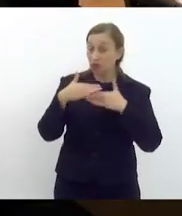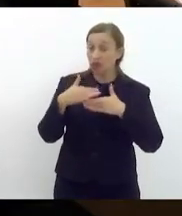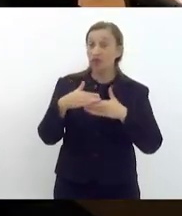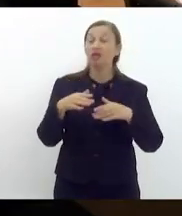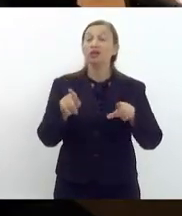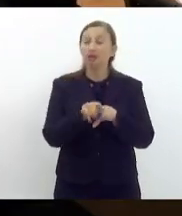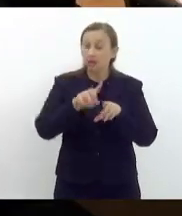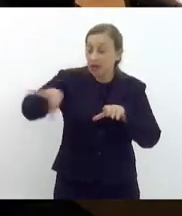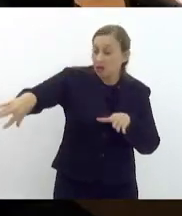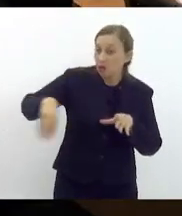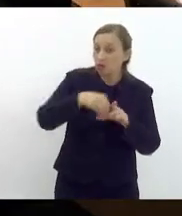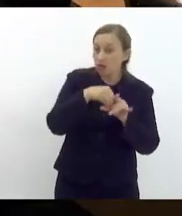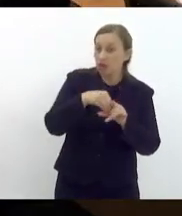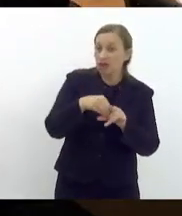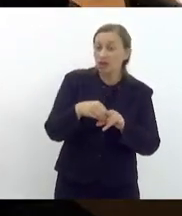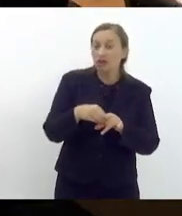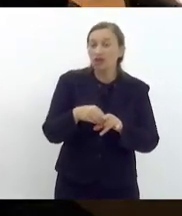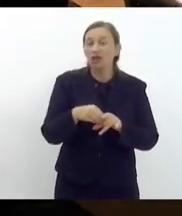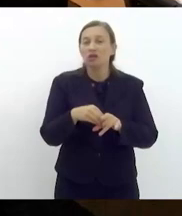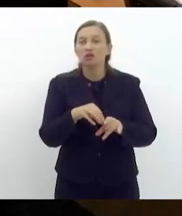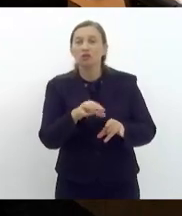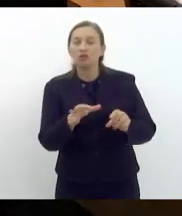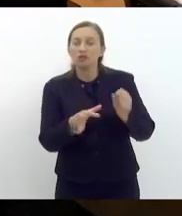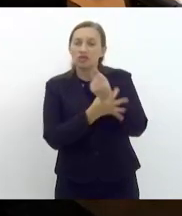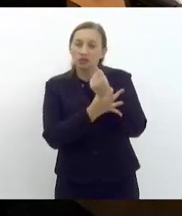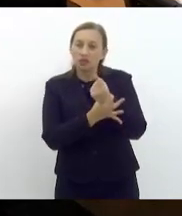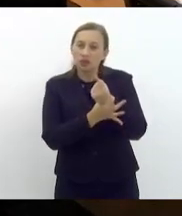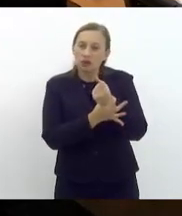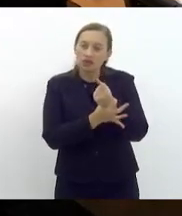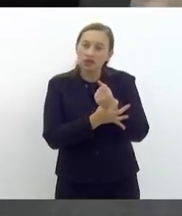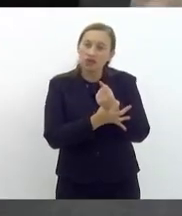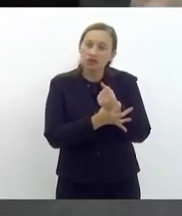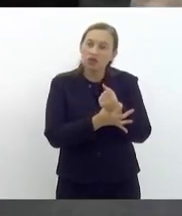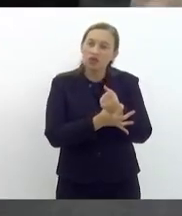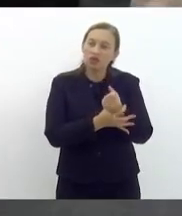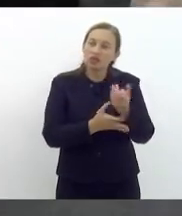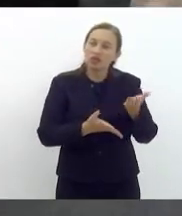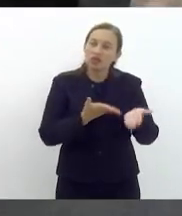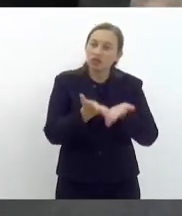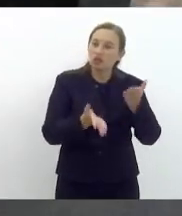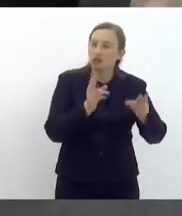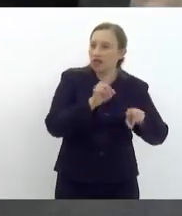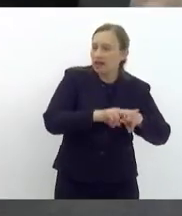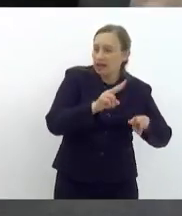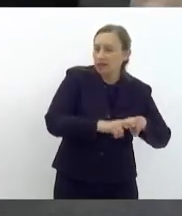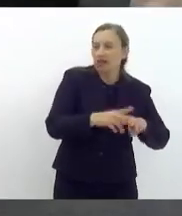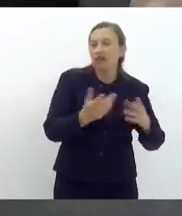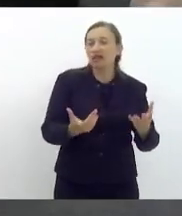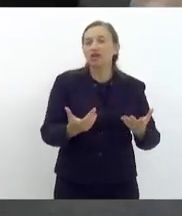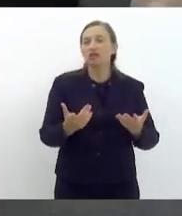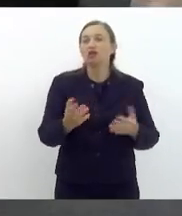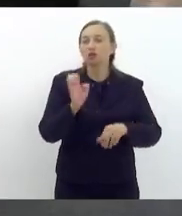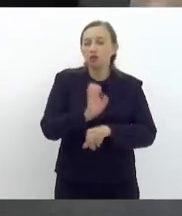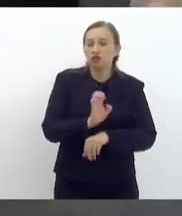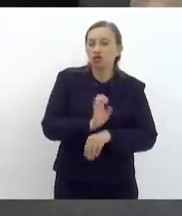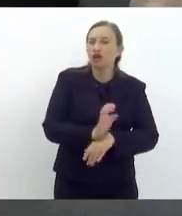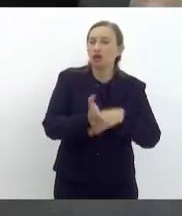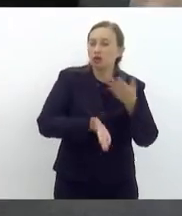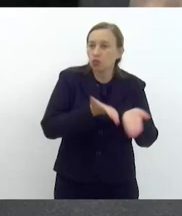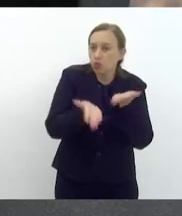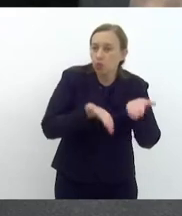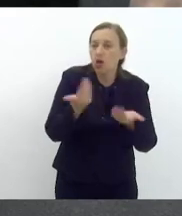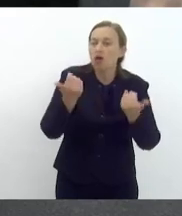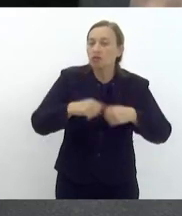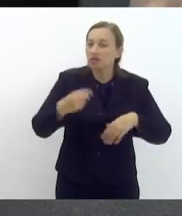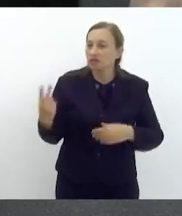-educativos fundamentalmente. E quero lembrar, nós defendemos um Estado que cuida e um Estado que cuida precisa